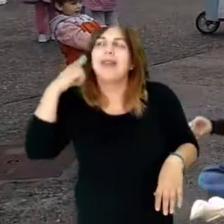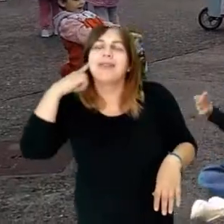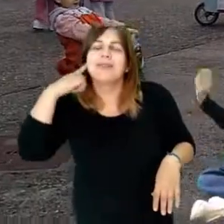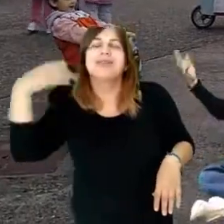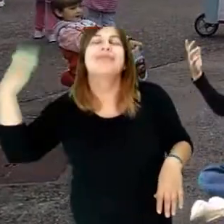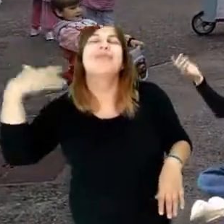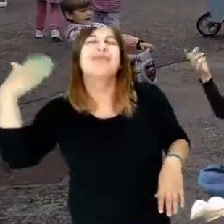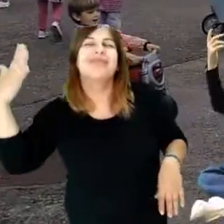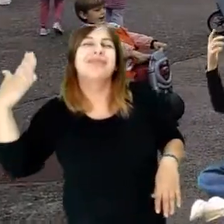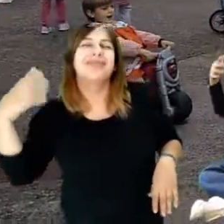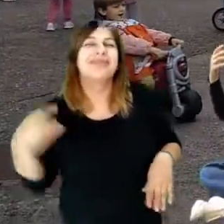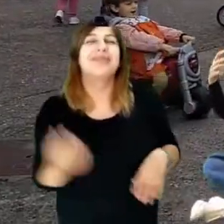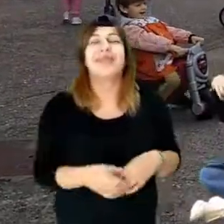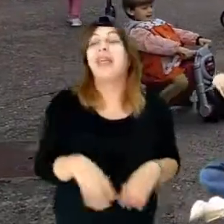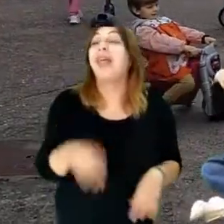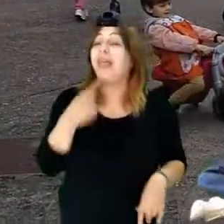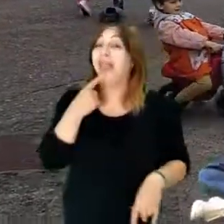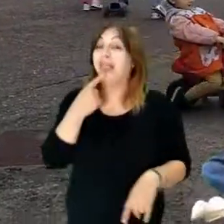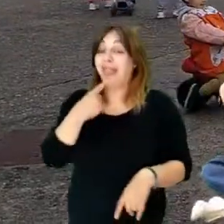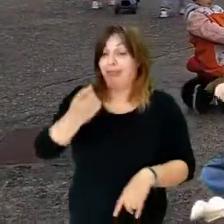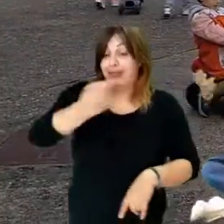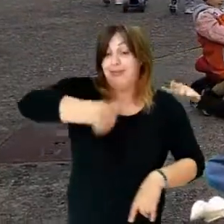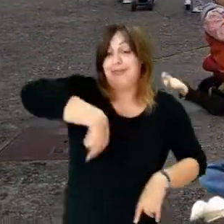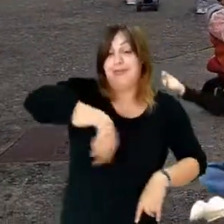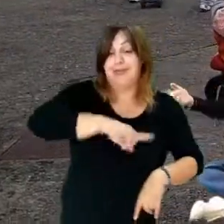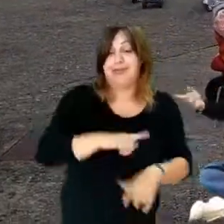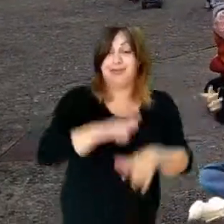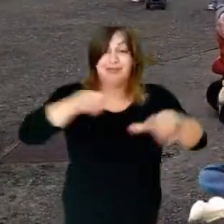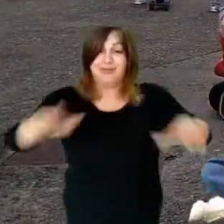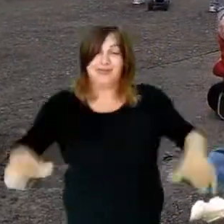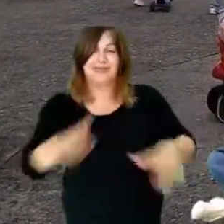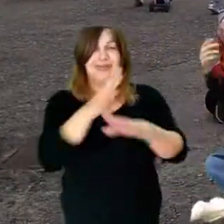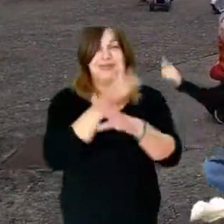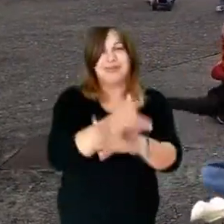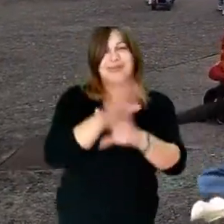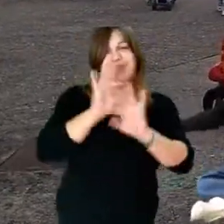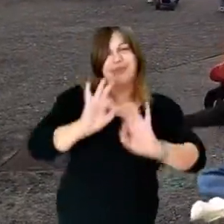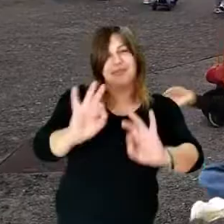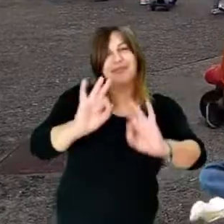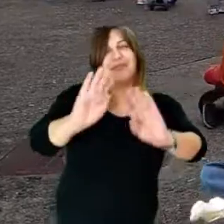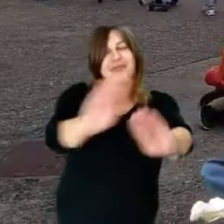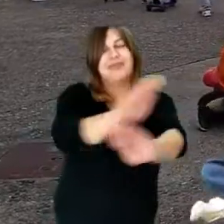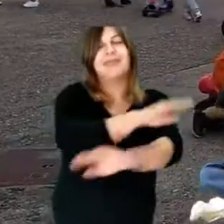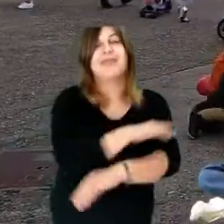Xa oí unha canción popular o noso